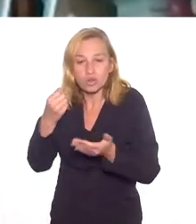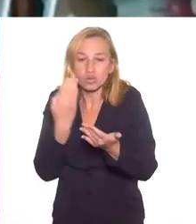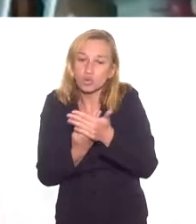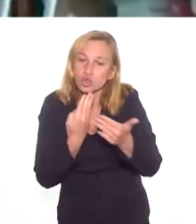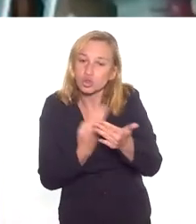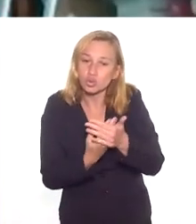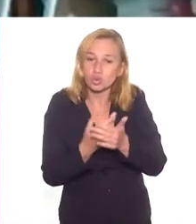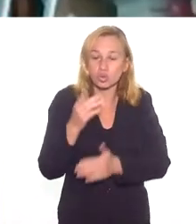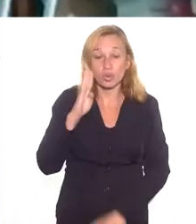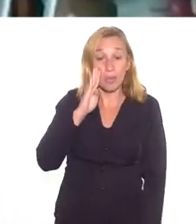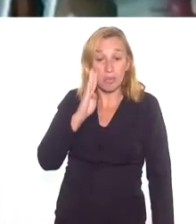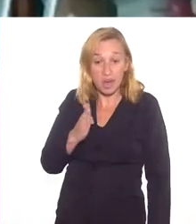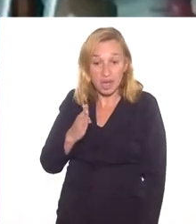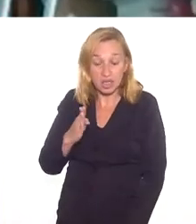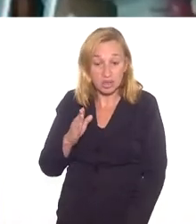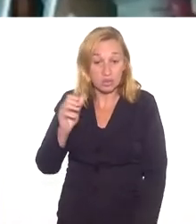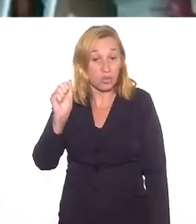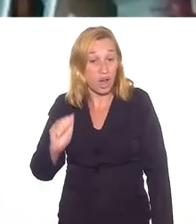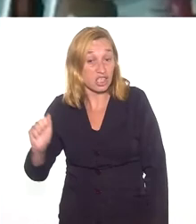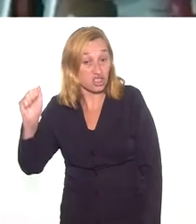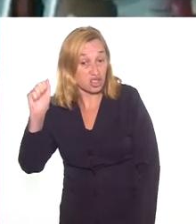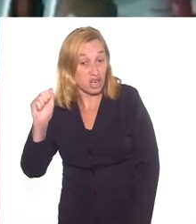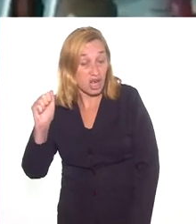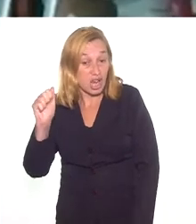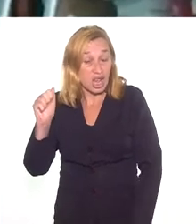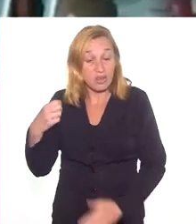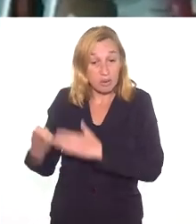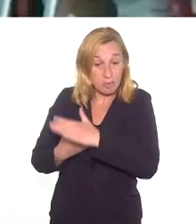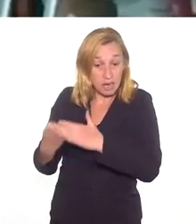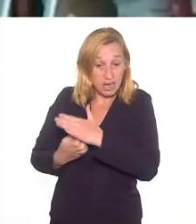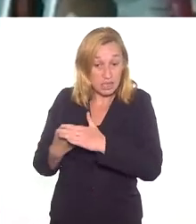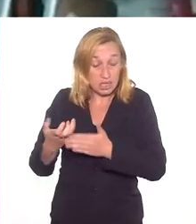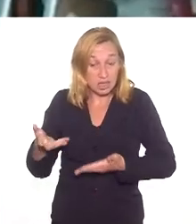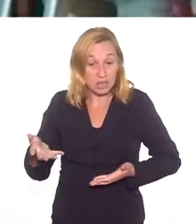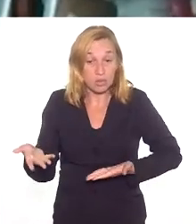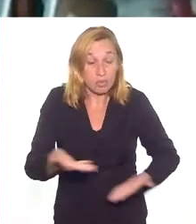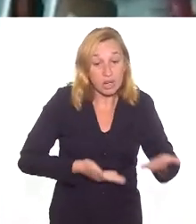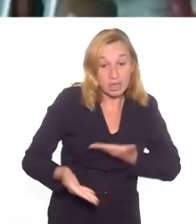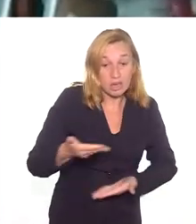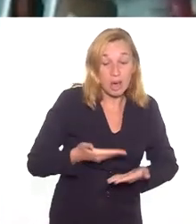de estudos através da Bélgica, através de uma agência belga de cooperação, para